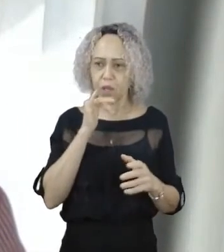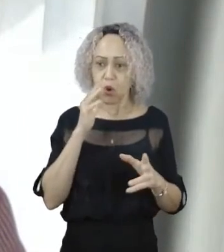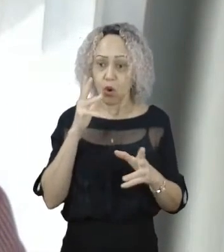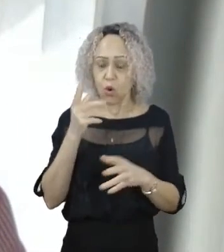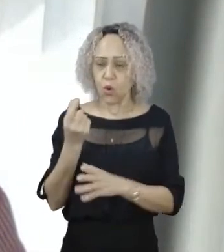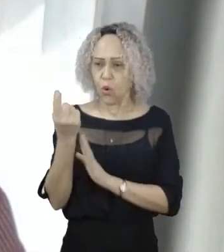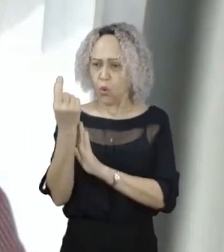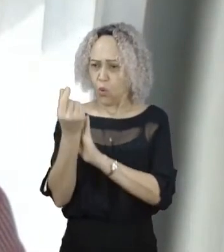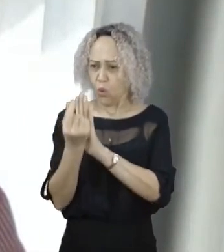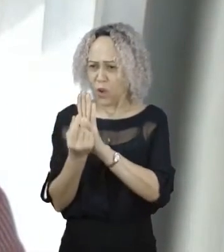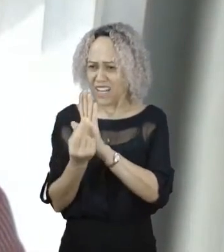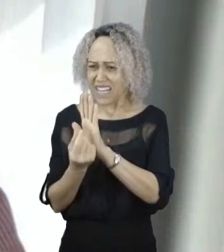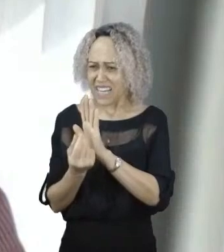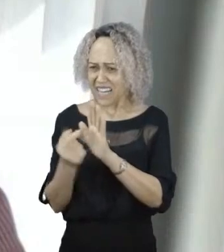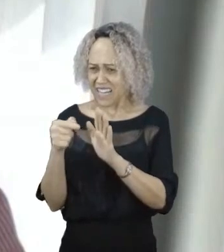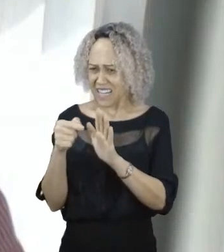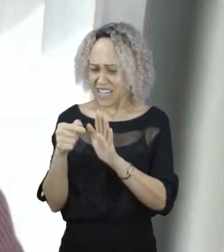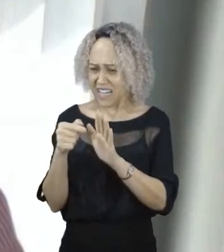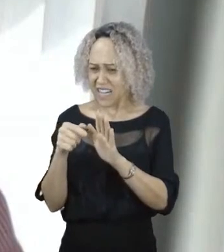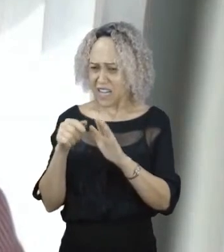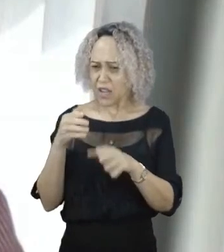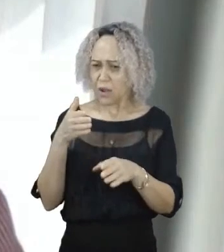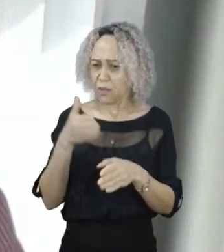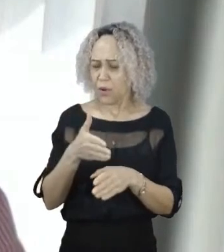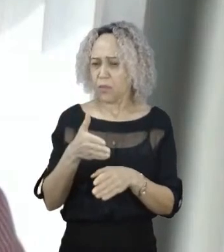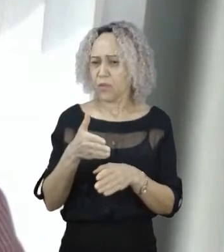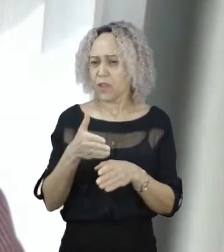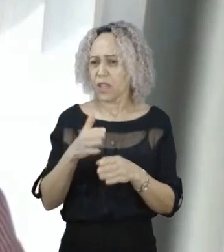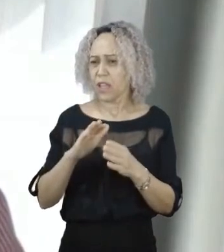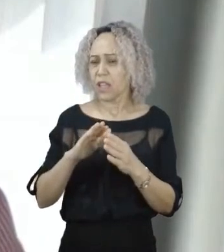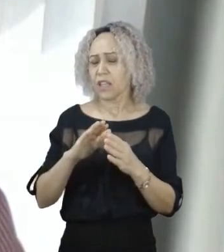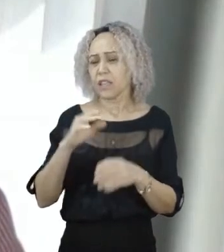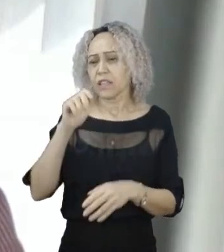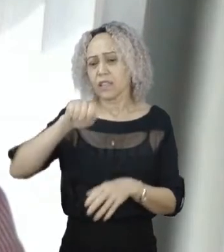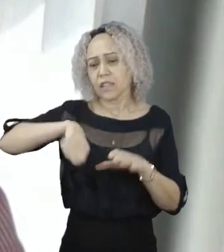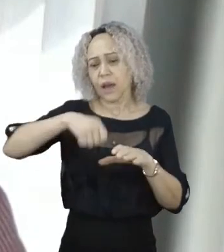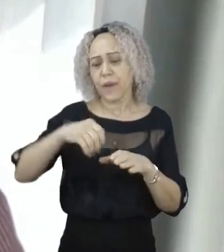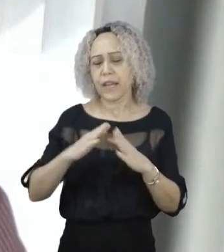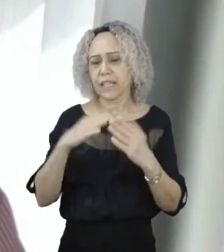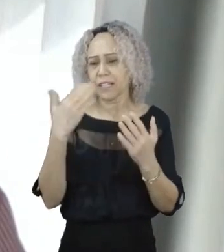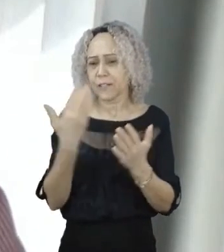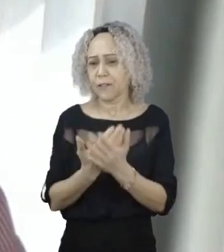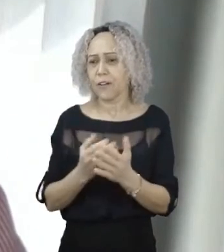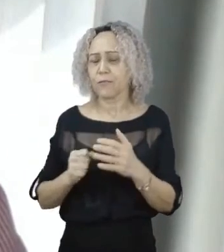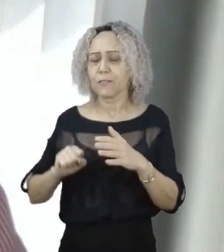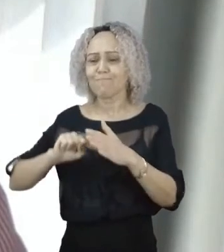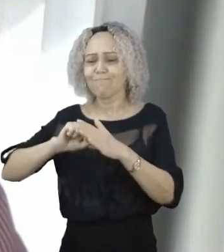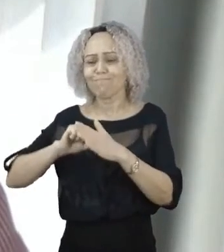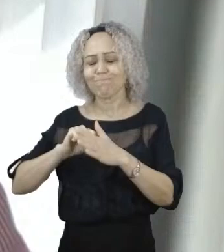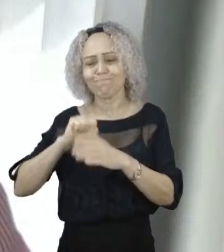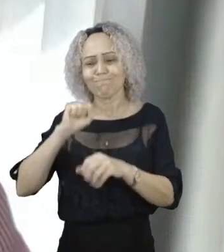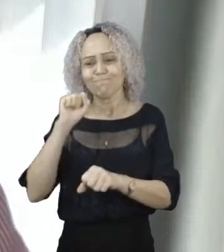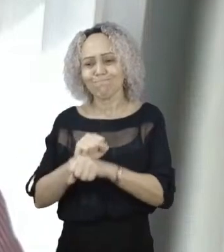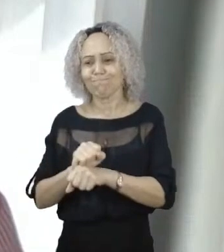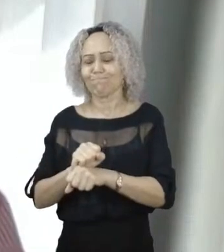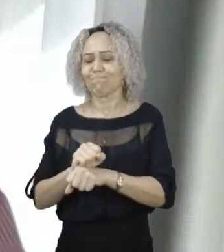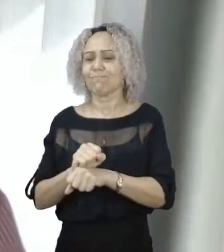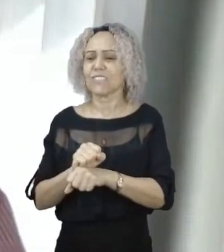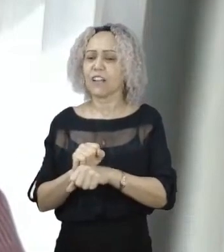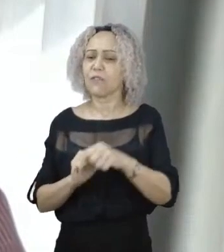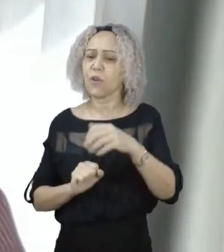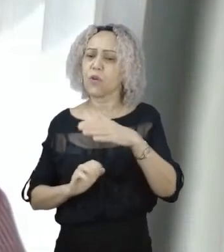levou o nosso governo a já trabalhar isso na transição, na PEC da transição, já foi incluído naquele